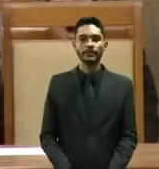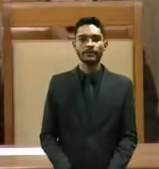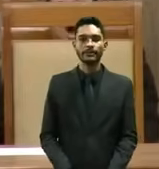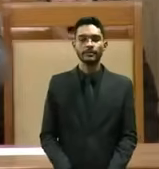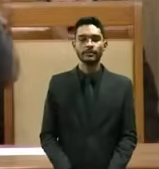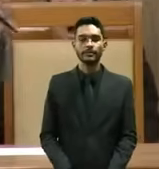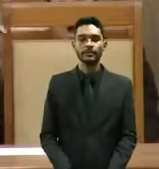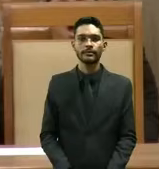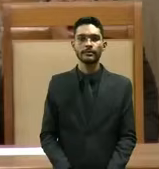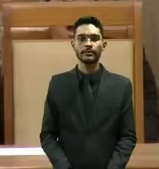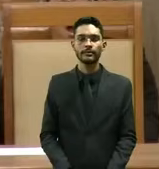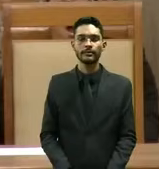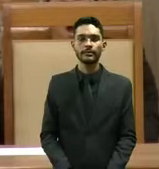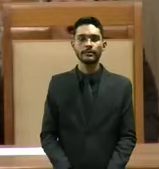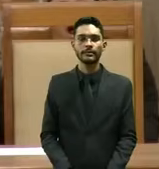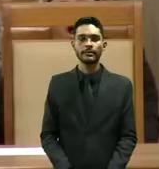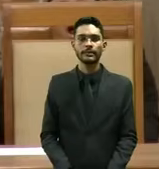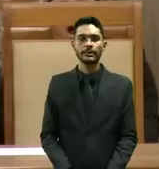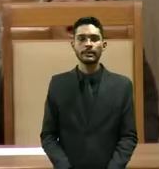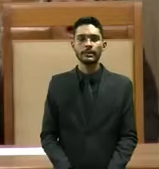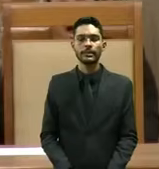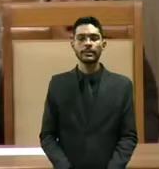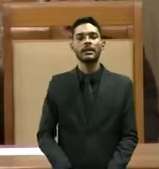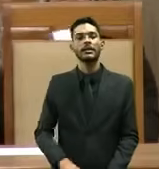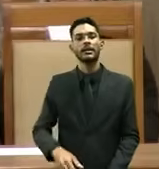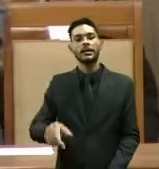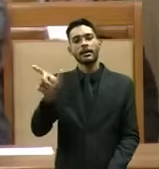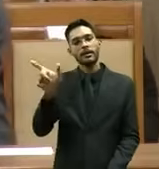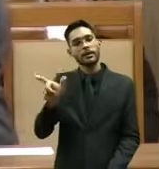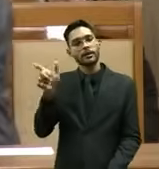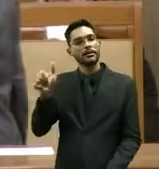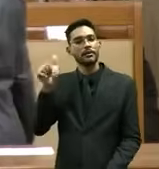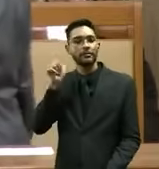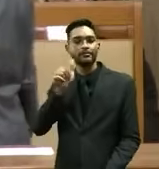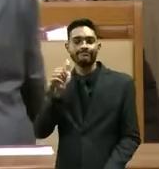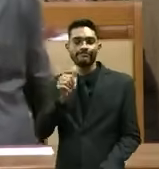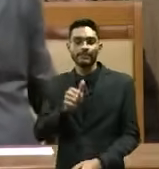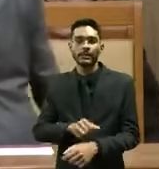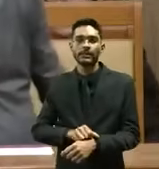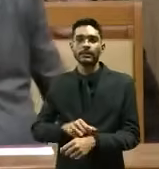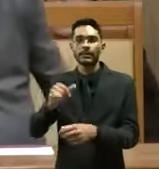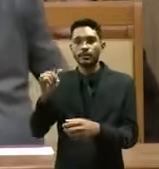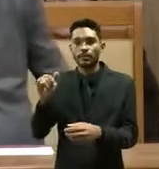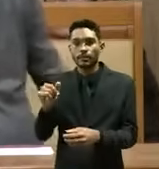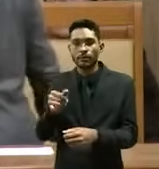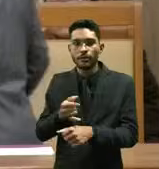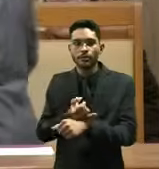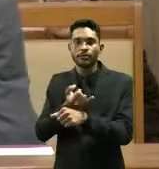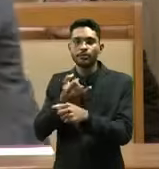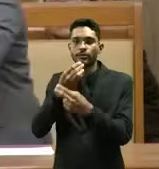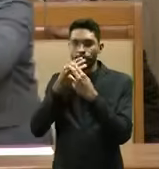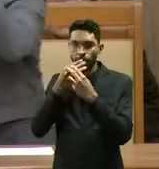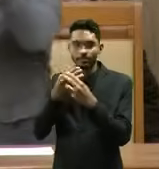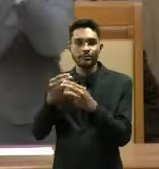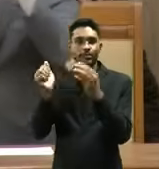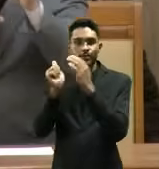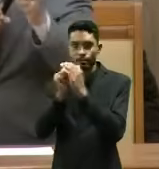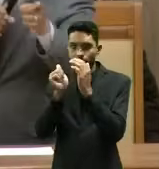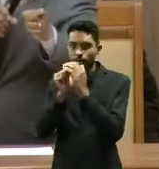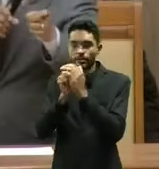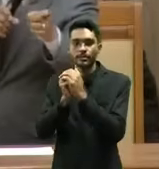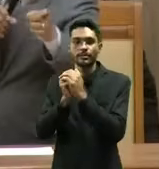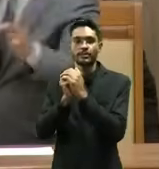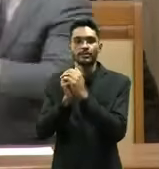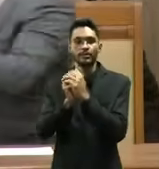oração não foi Daniel não meus irmãos tem irmão que fica o Daniel Berg o gunaving onde chegava trazia o poder ele só